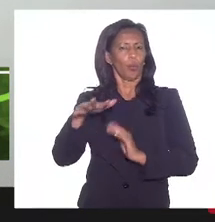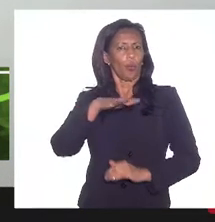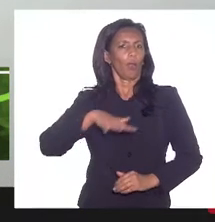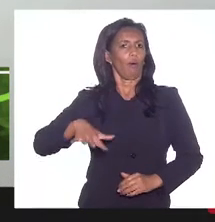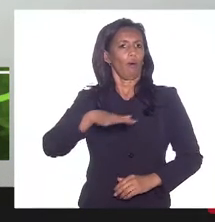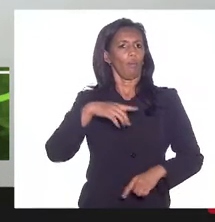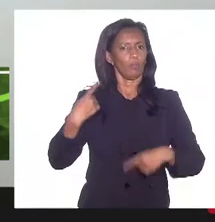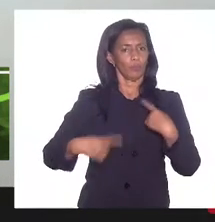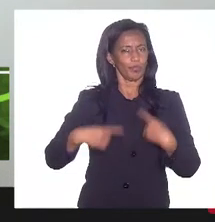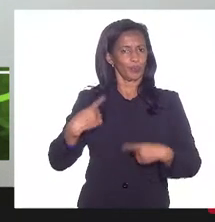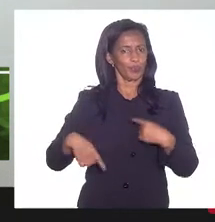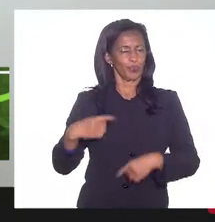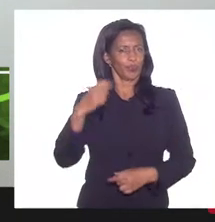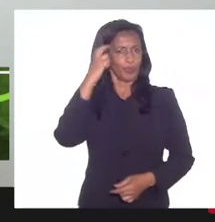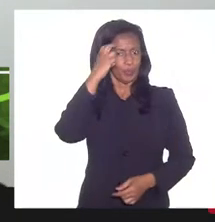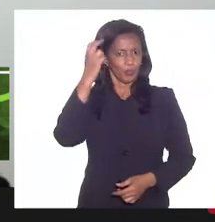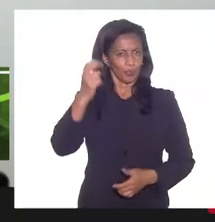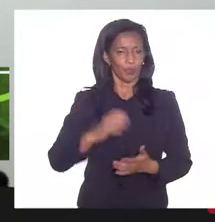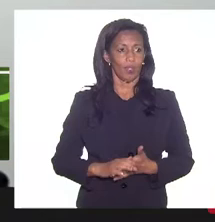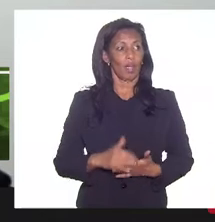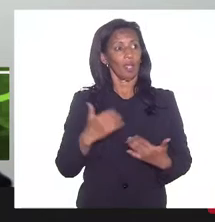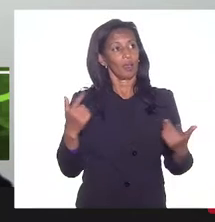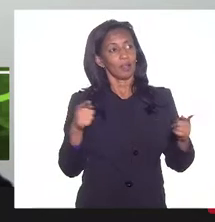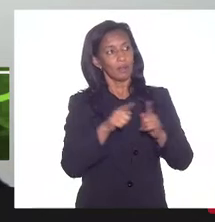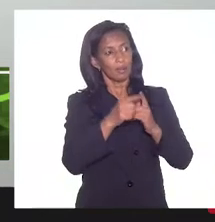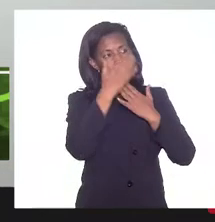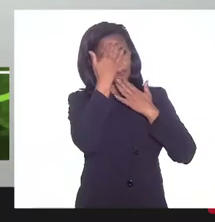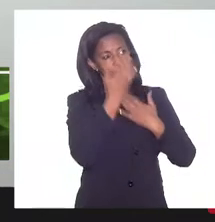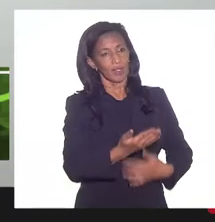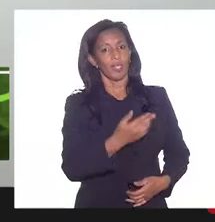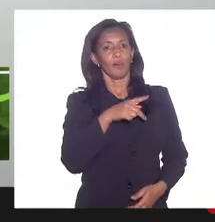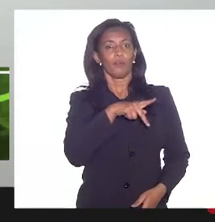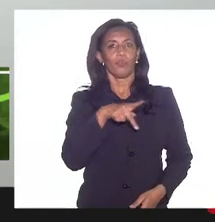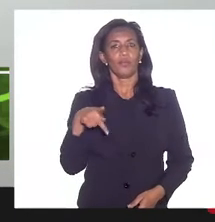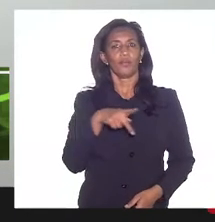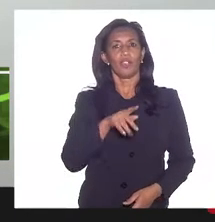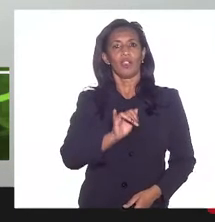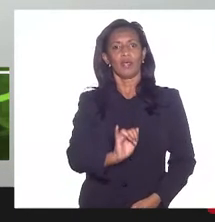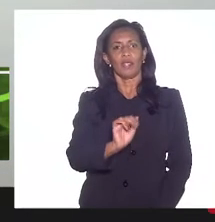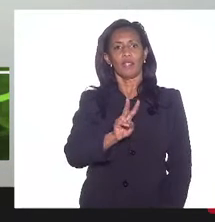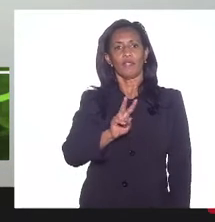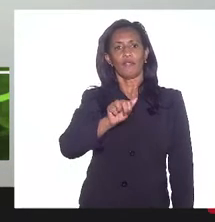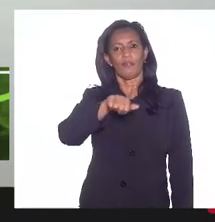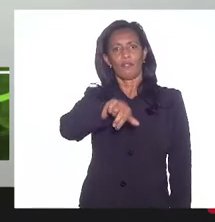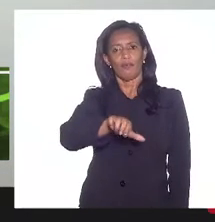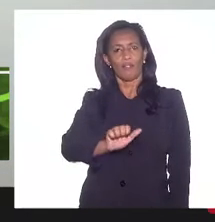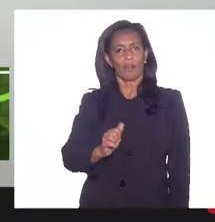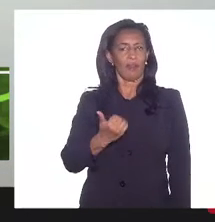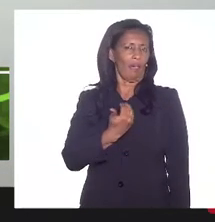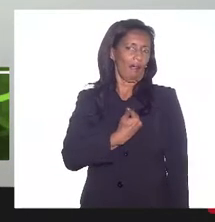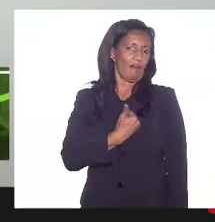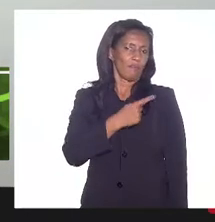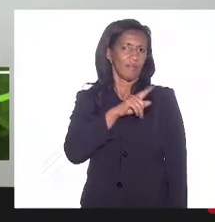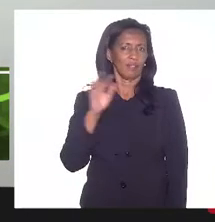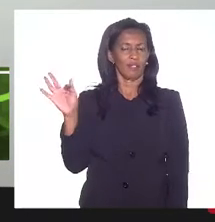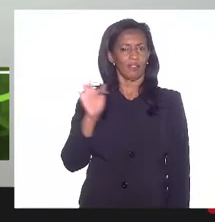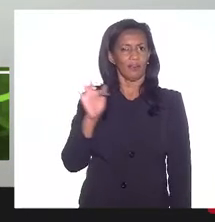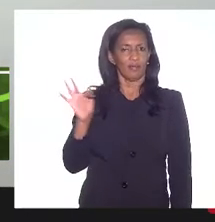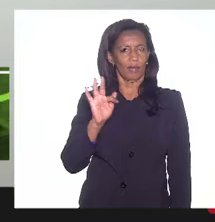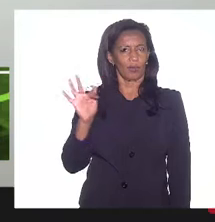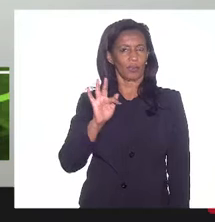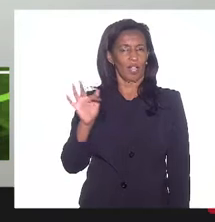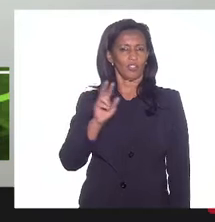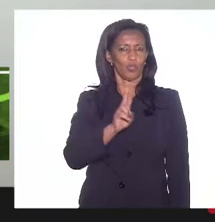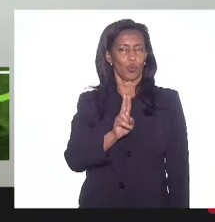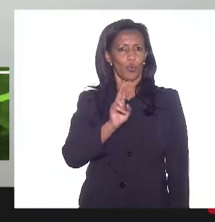das políticas da cultura. Eu quero agradecer a professora Ivana Bentes, minha colega da UFRJ, para a reitora de extensão da universidade. Mande um